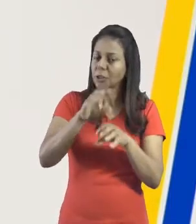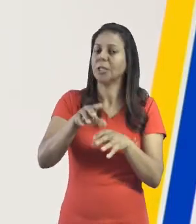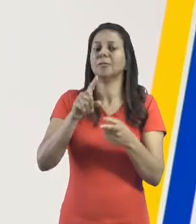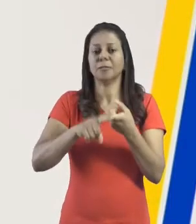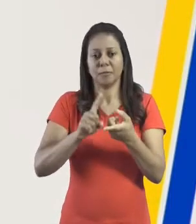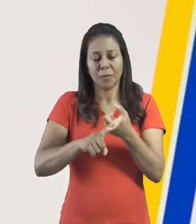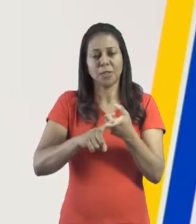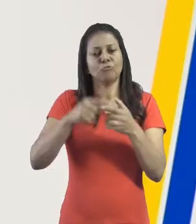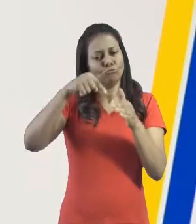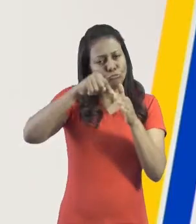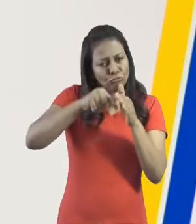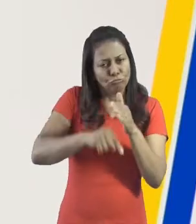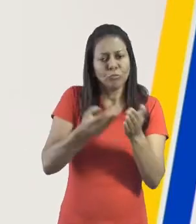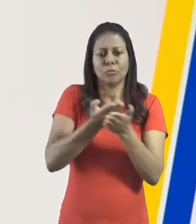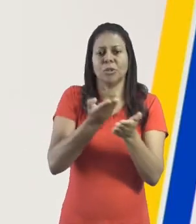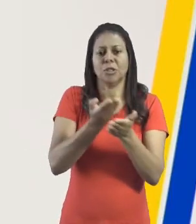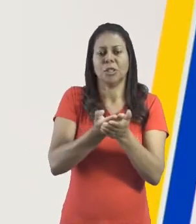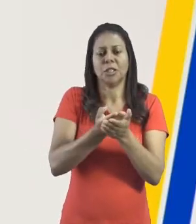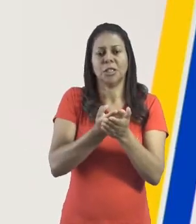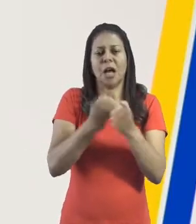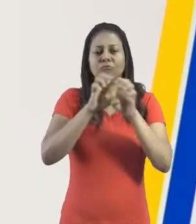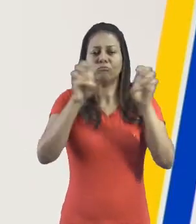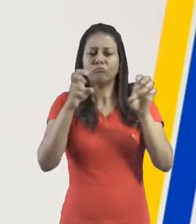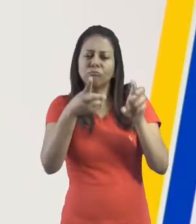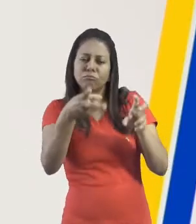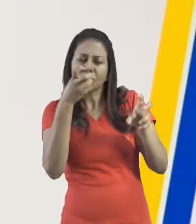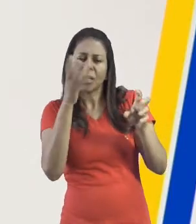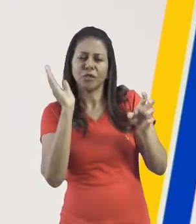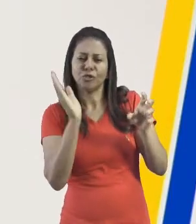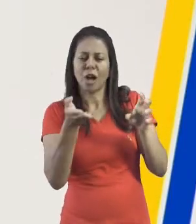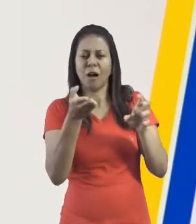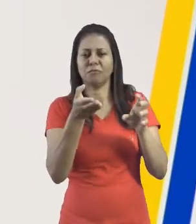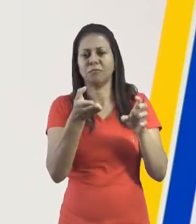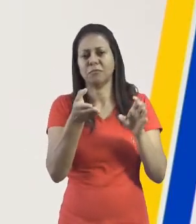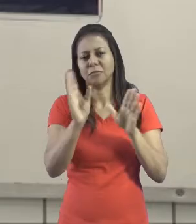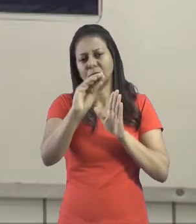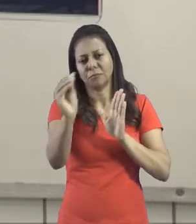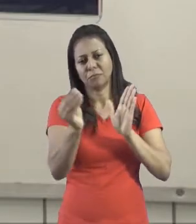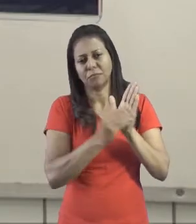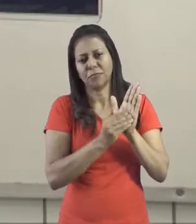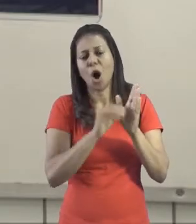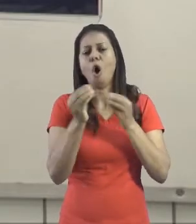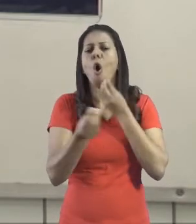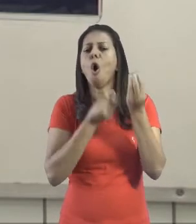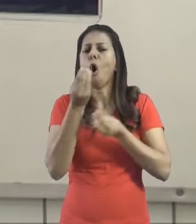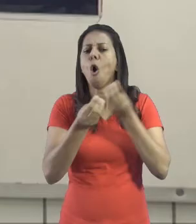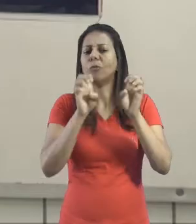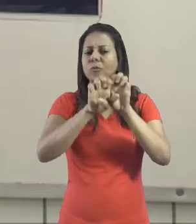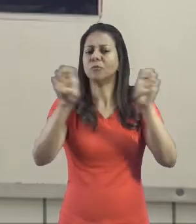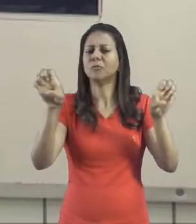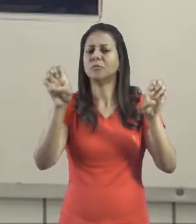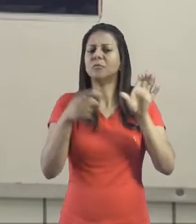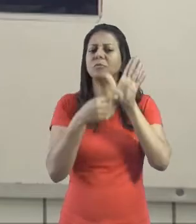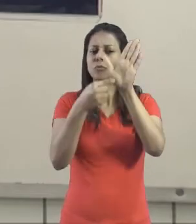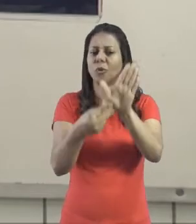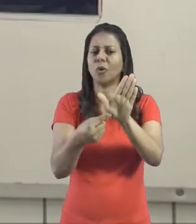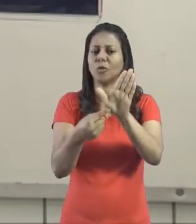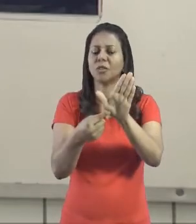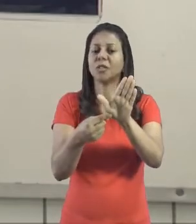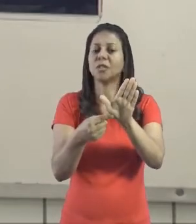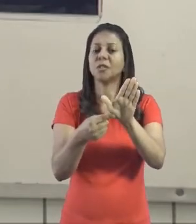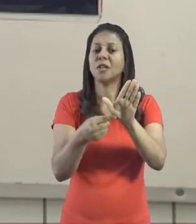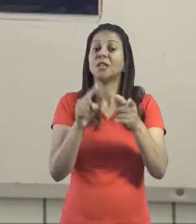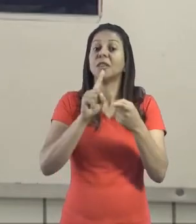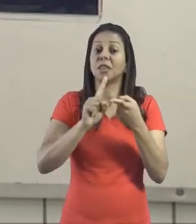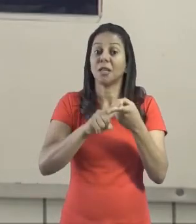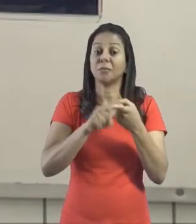vemos uma equação de segundo grau, a identificar como é que é essa equação de segundo grau, ela está se mostrando, e o